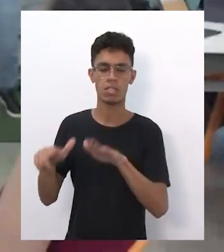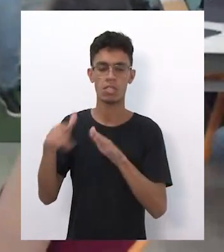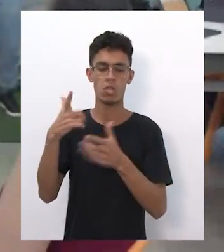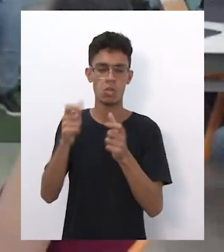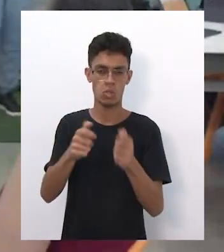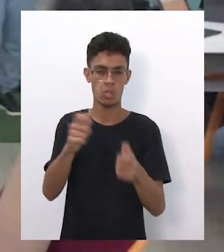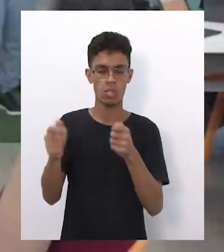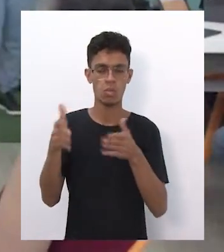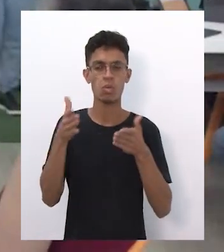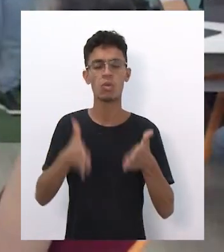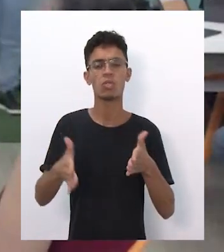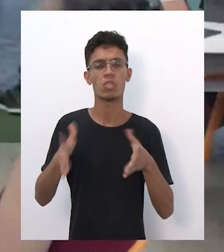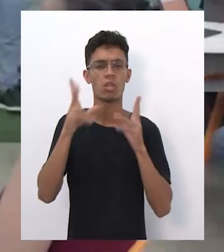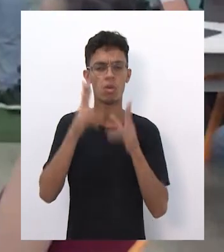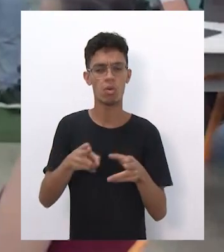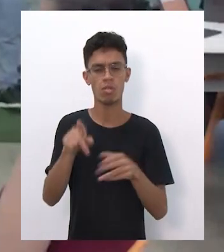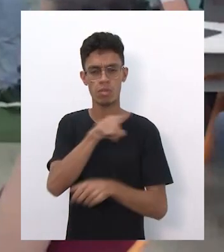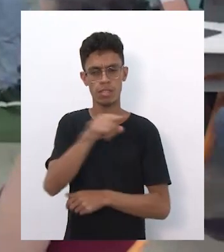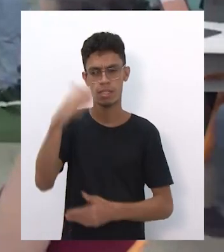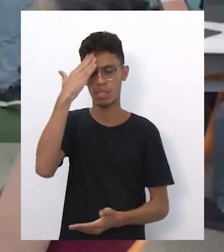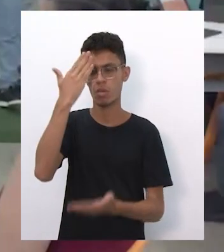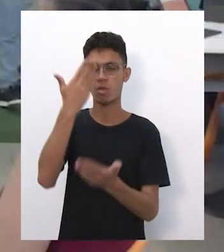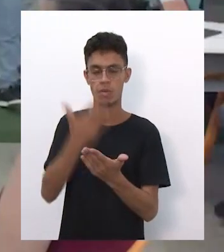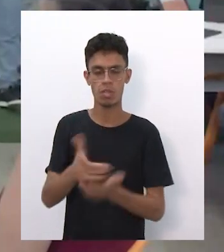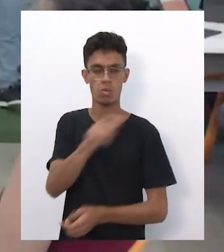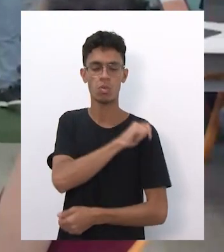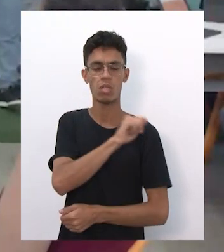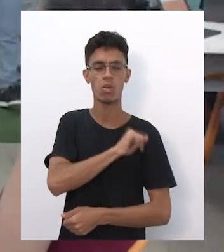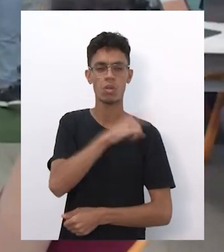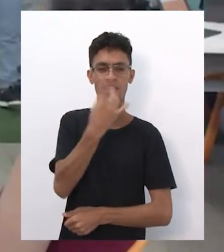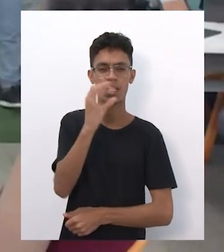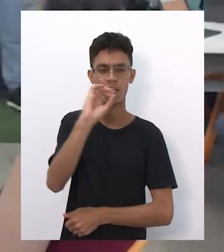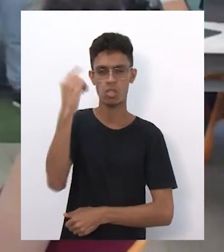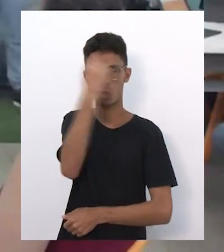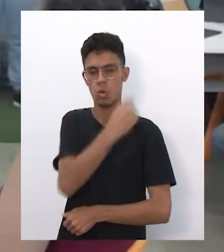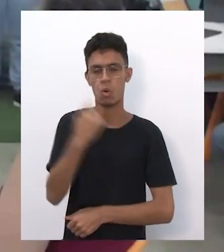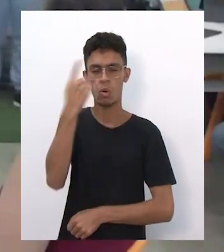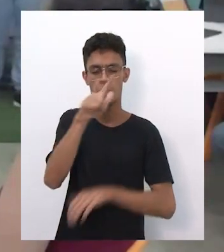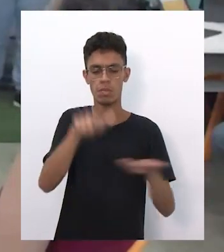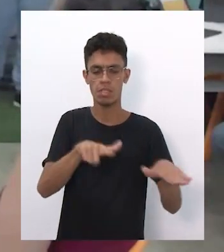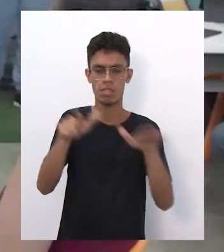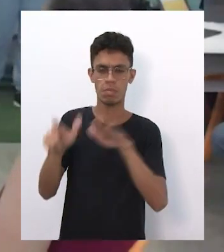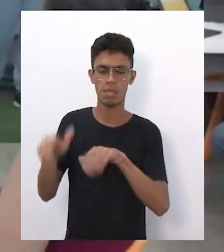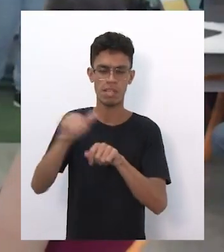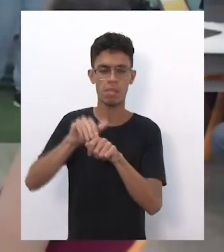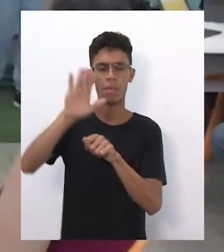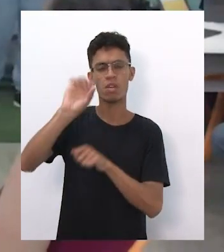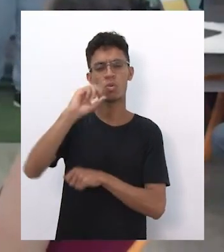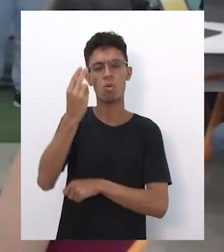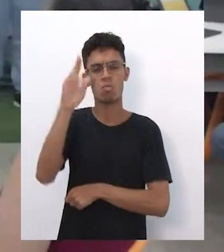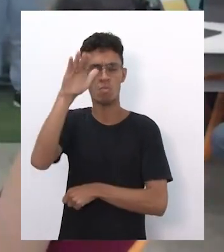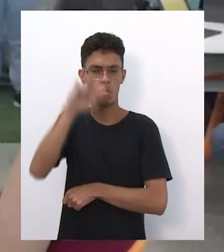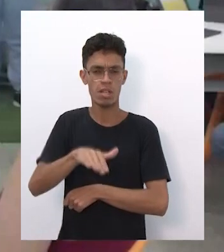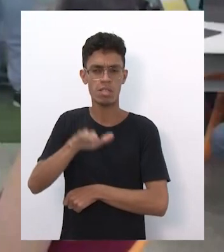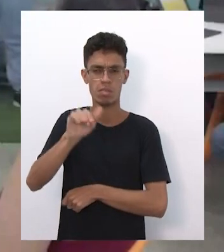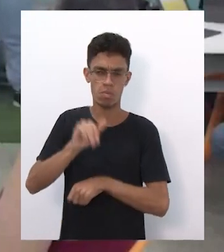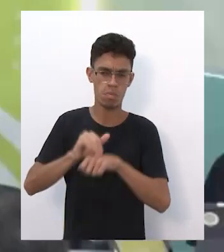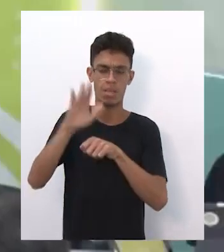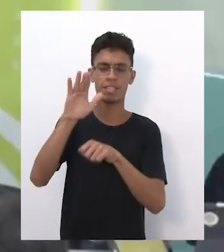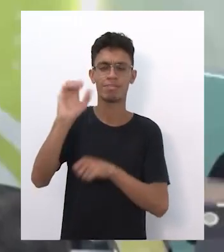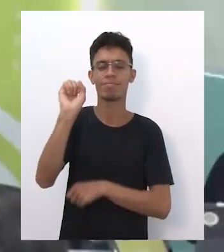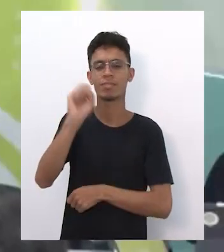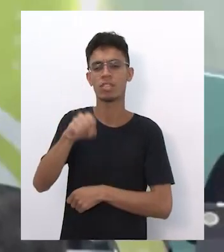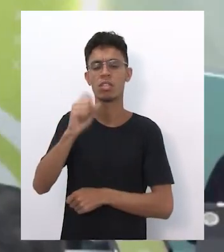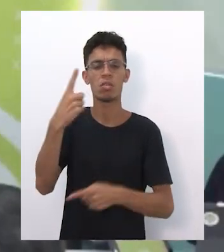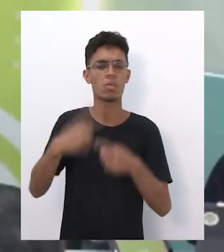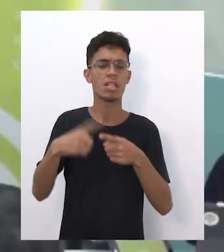isso? Vocês acreditam que os alunos passam 10 horas por semana jogando? Mais ou menos. Mais, menos? Muito mais. Muito mais. Muito